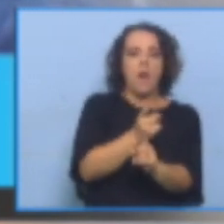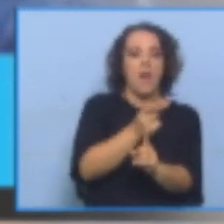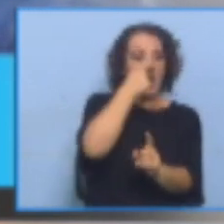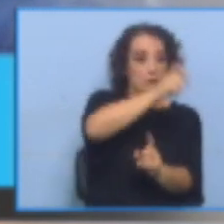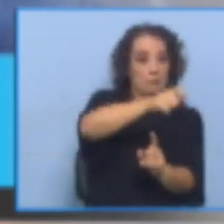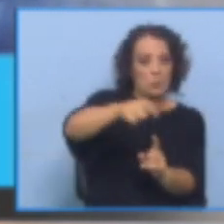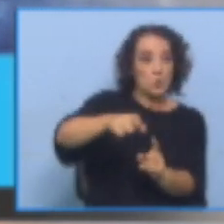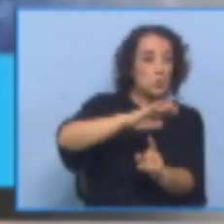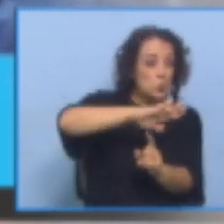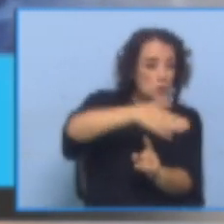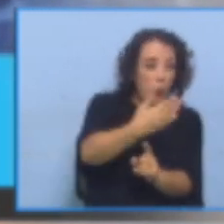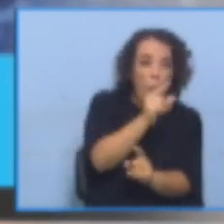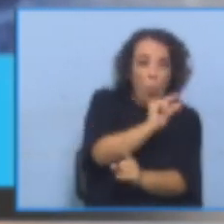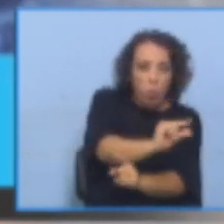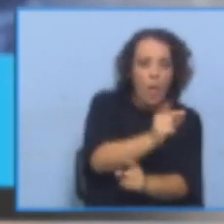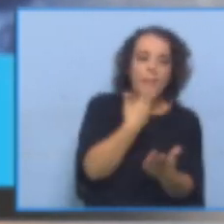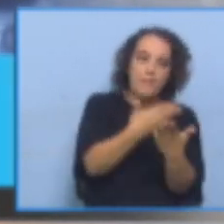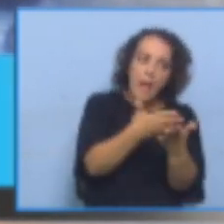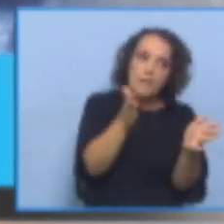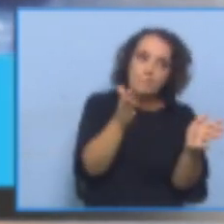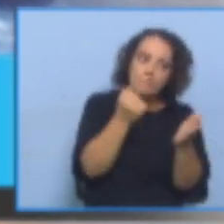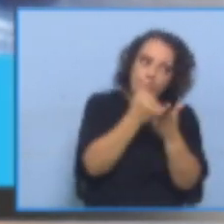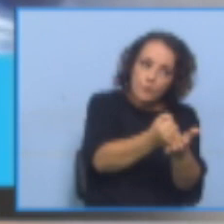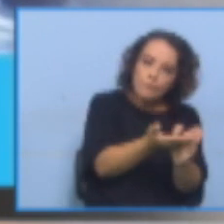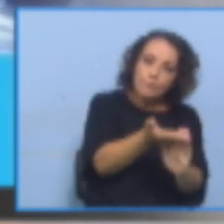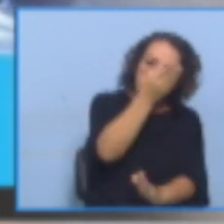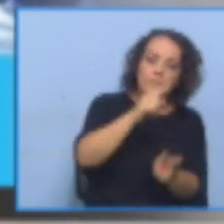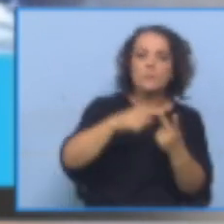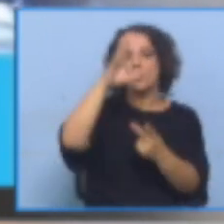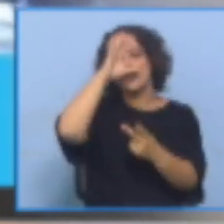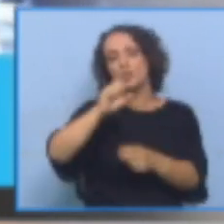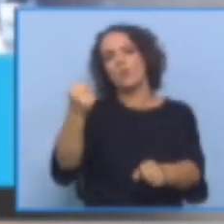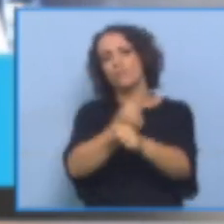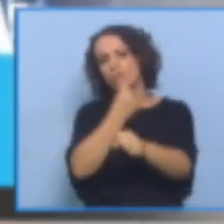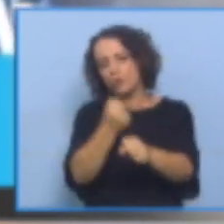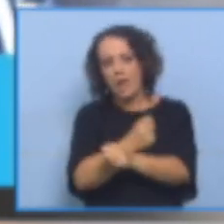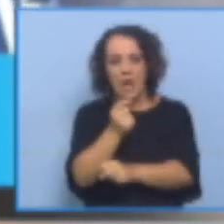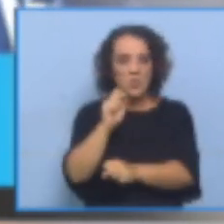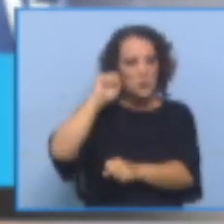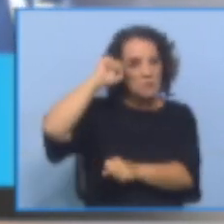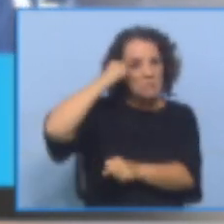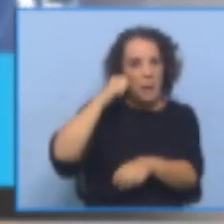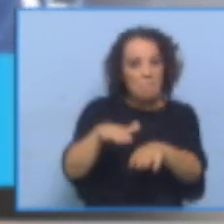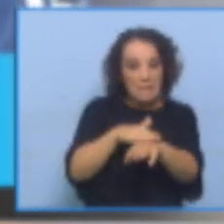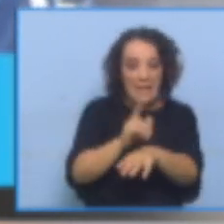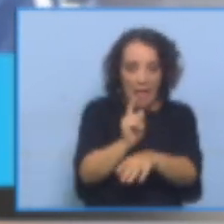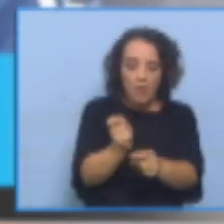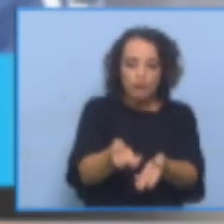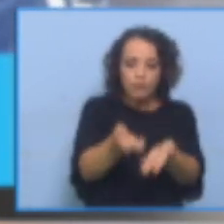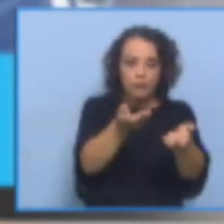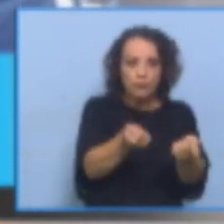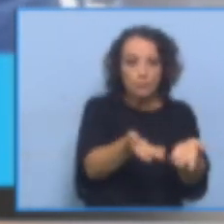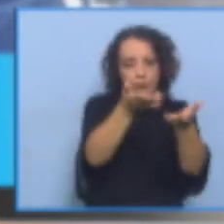pensionistas, os mais prejudicados, dentro dos funcionários públicos, os mais prejudicados, Há, sem dúvida, essa tónica